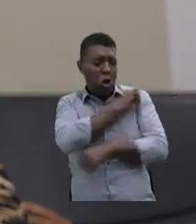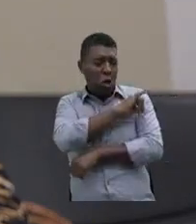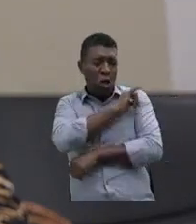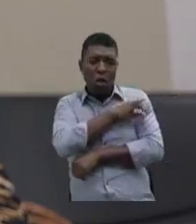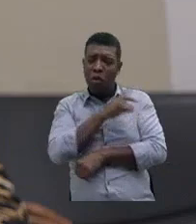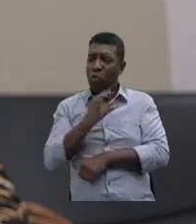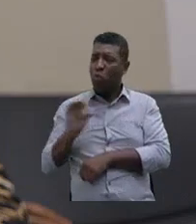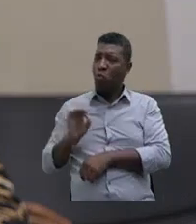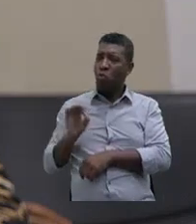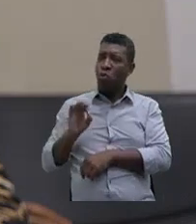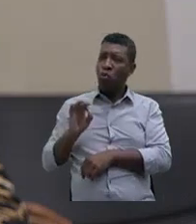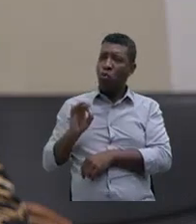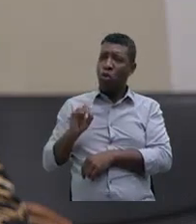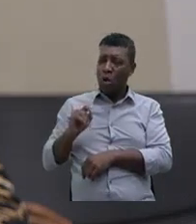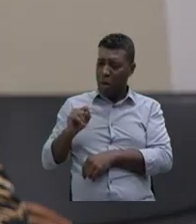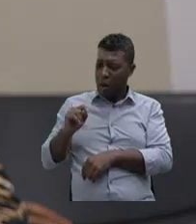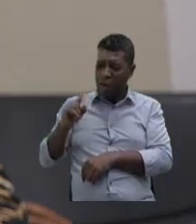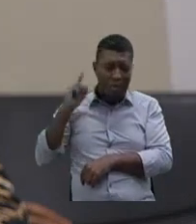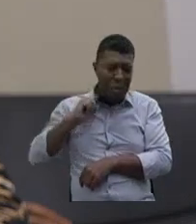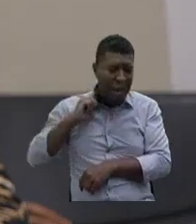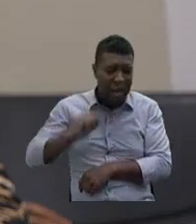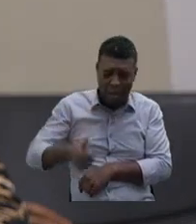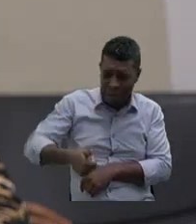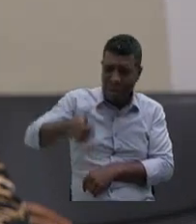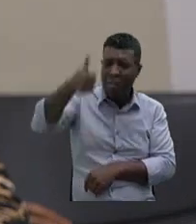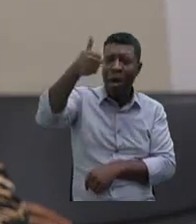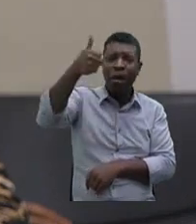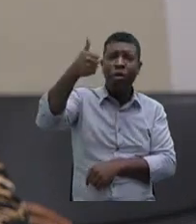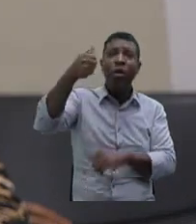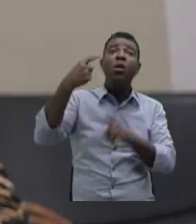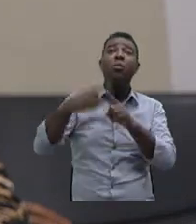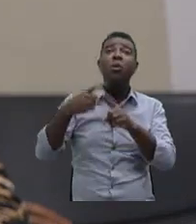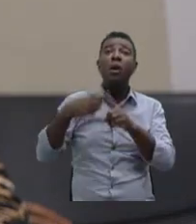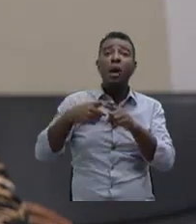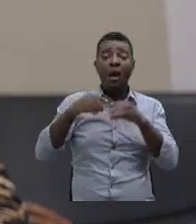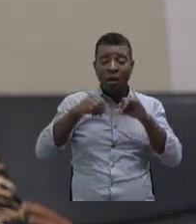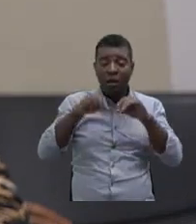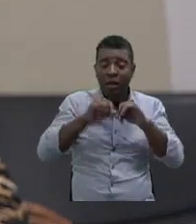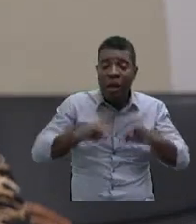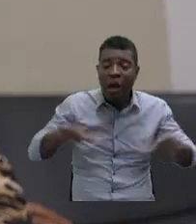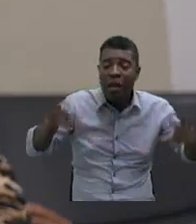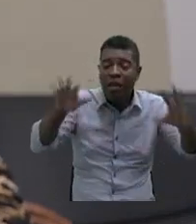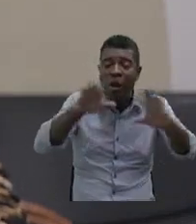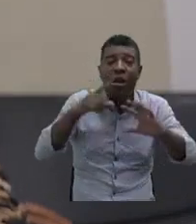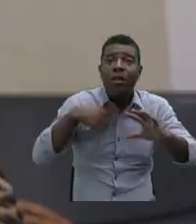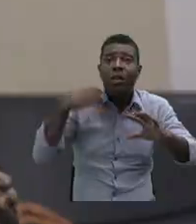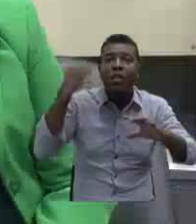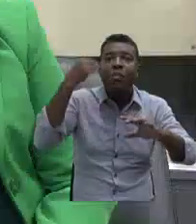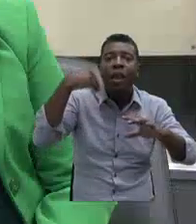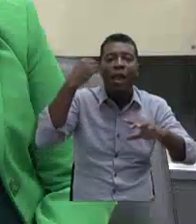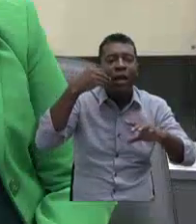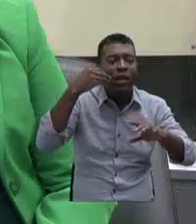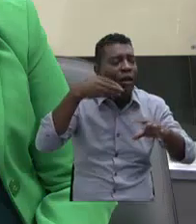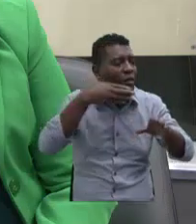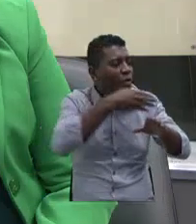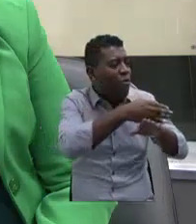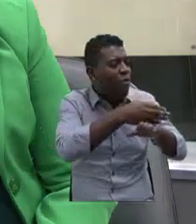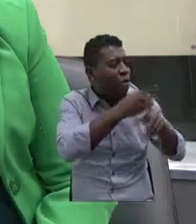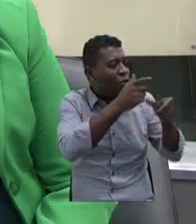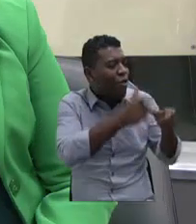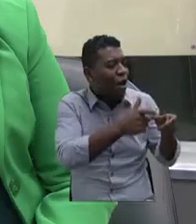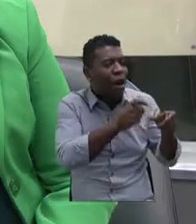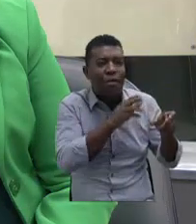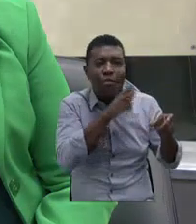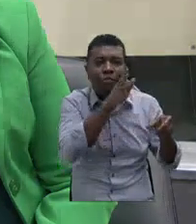território, que gera uma diversidade cultural e de experiência muito grande. O mundo hoje busca experiência. E aí, quando o senhor fala do